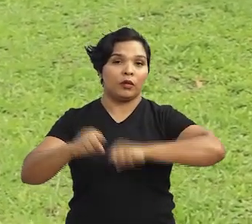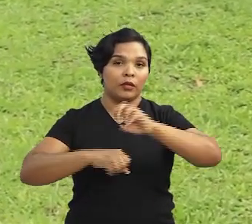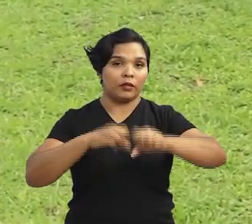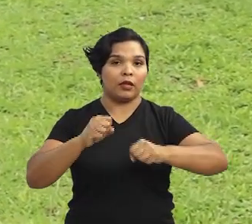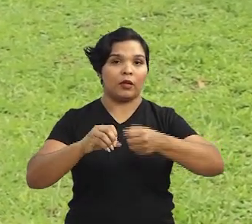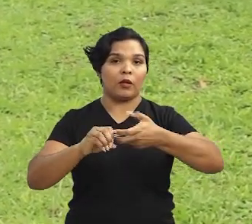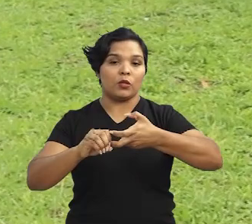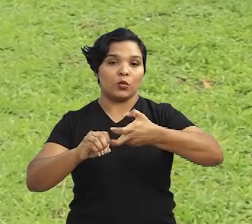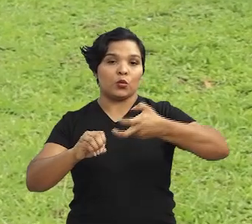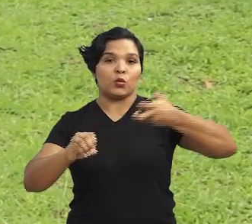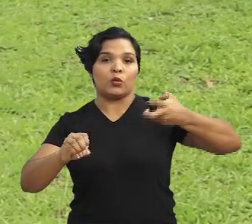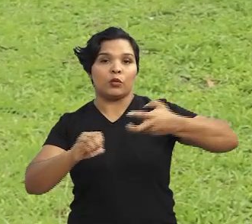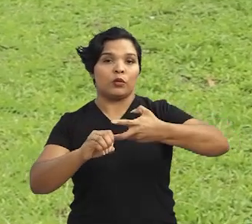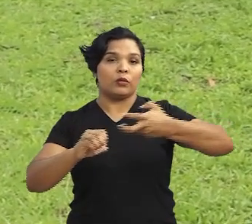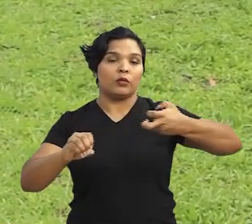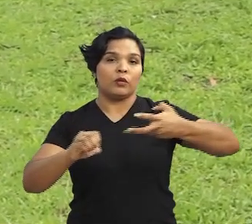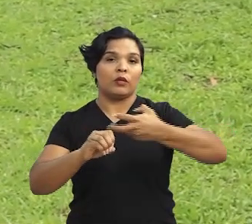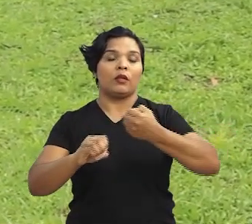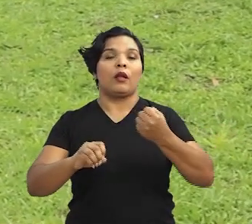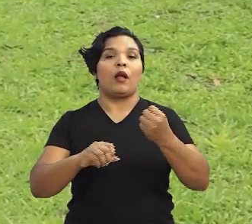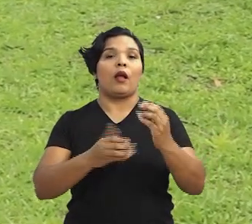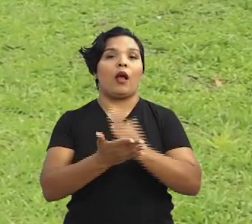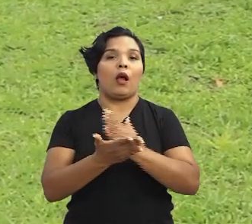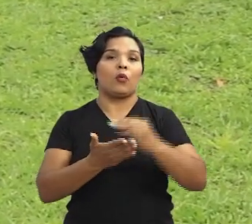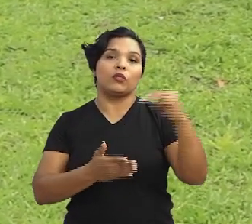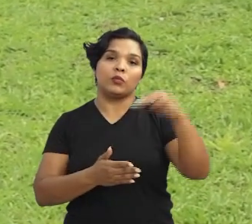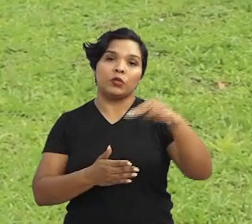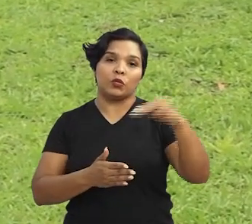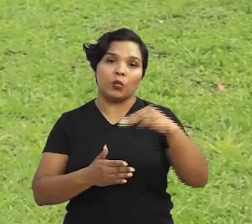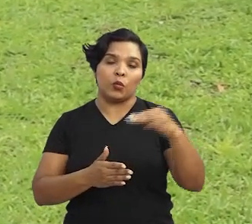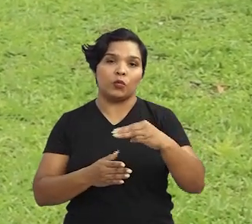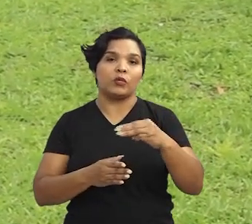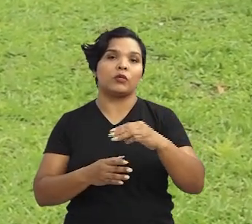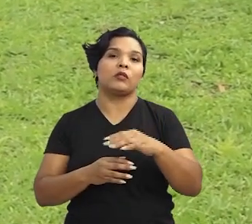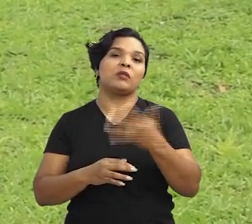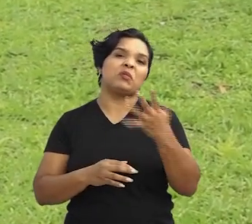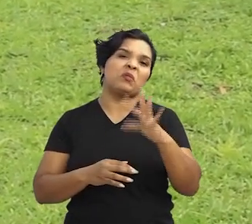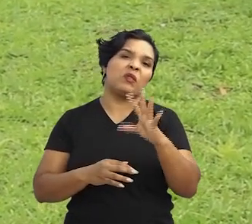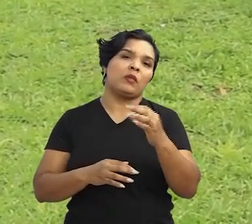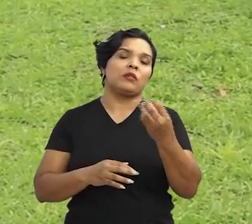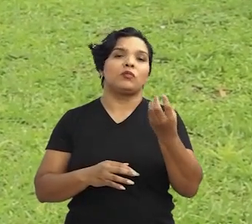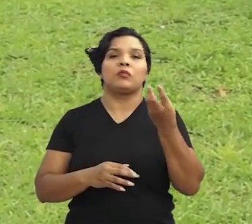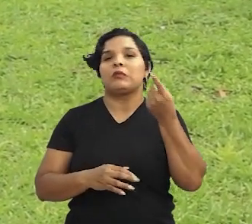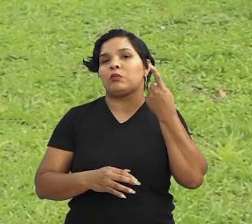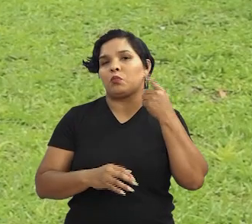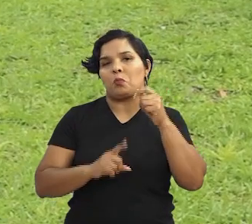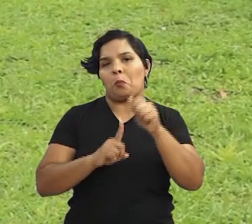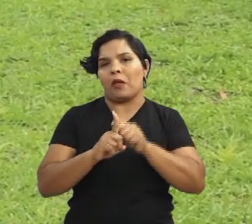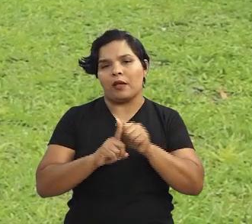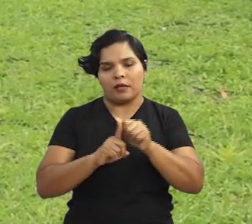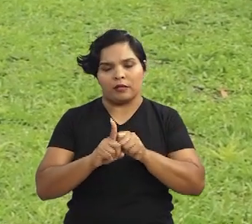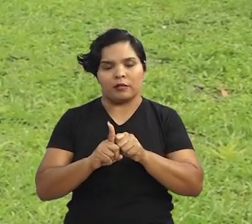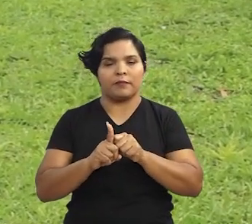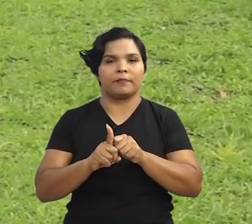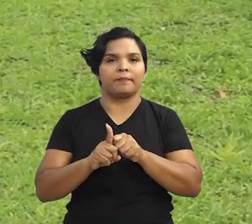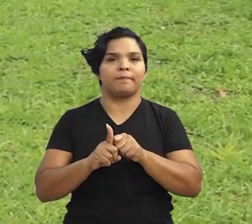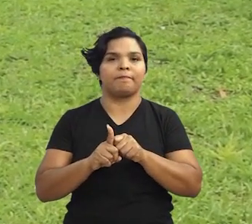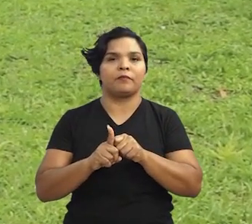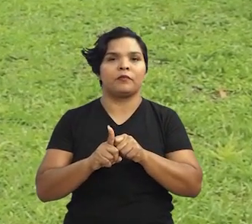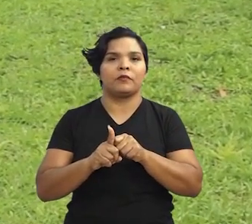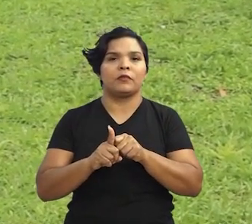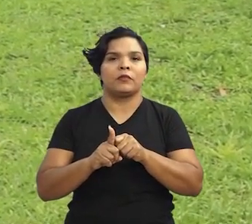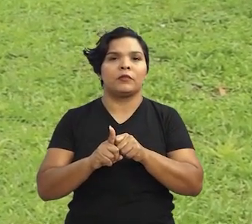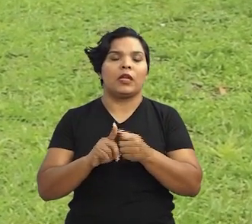vai coletando com essas seringas durante alguns minutos, num período de coleta que vai durar mais ou menos 30 dias. Então